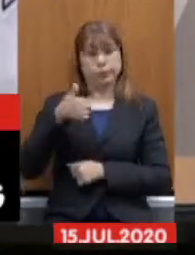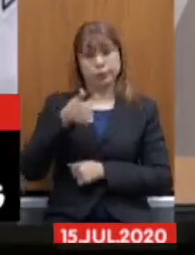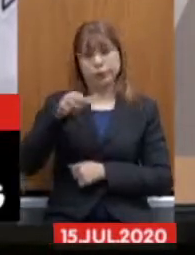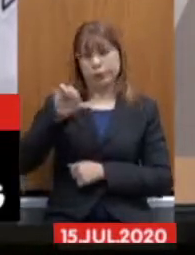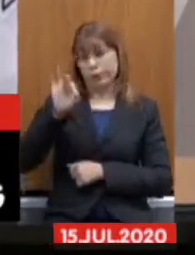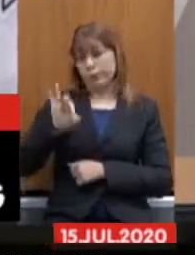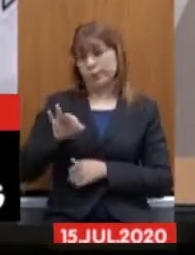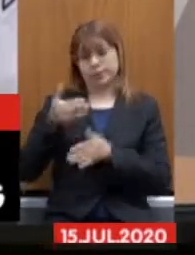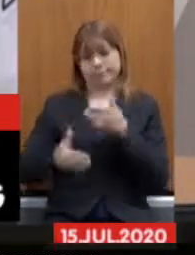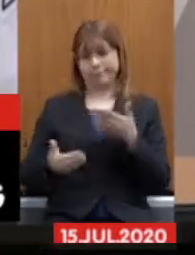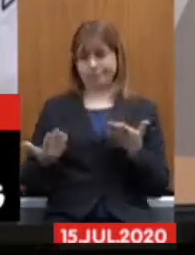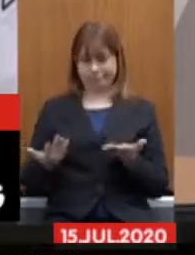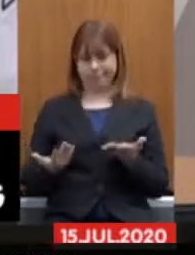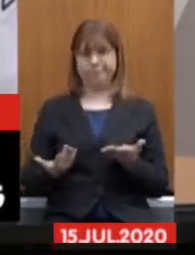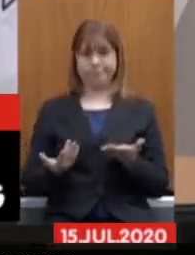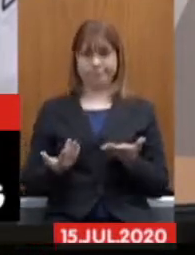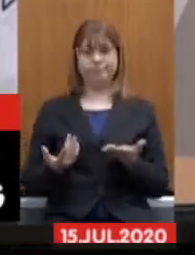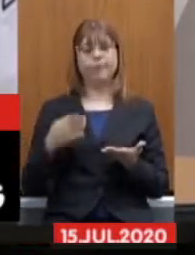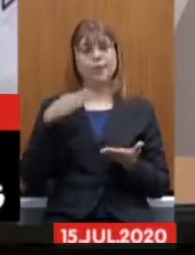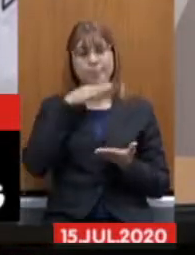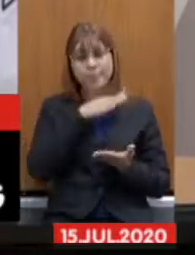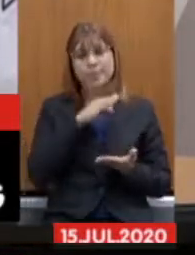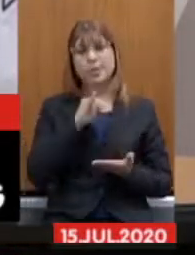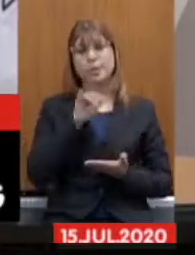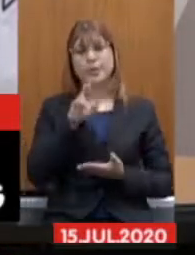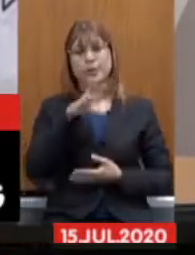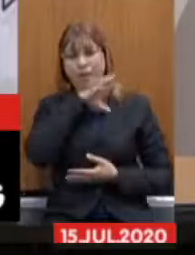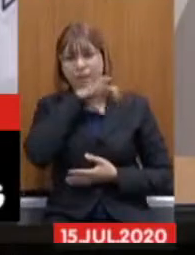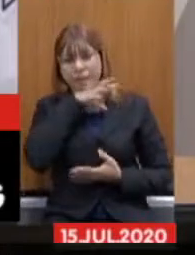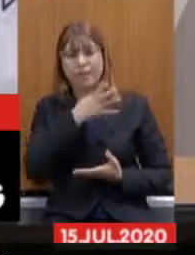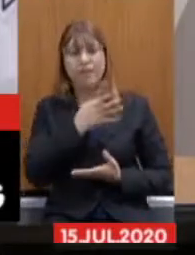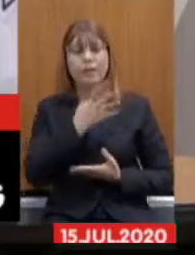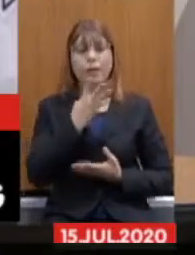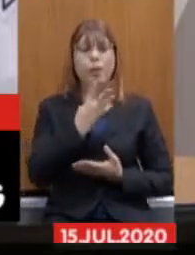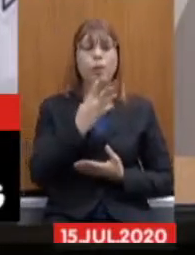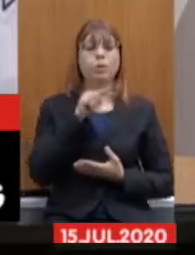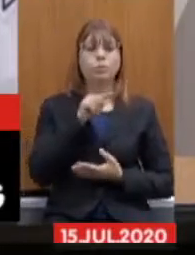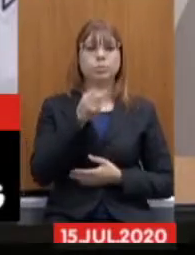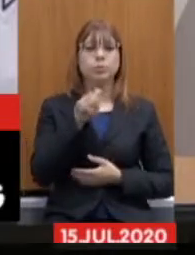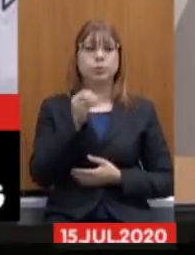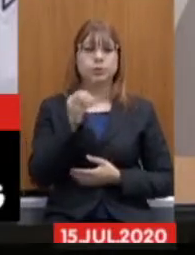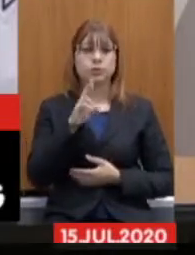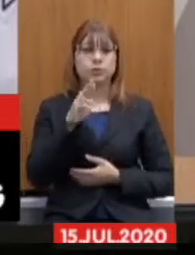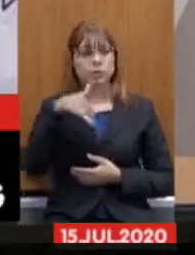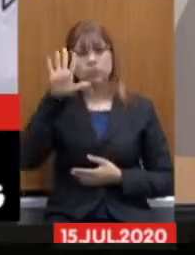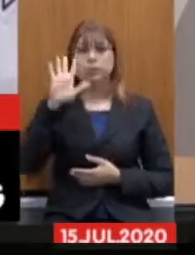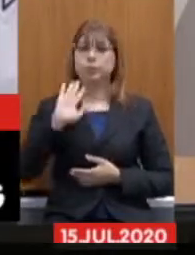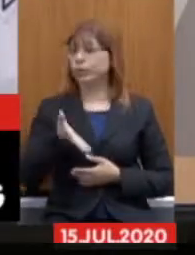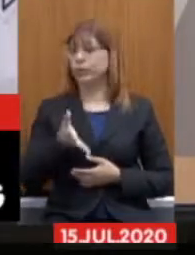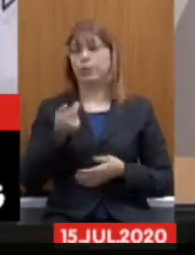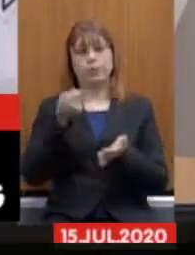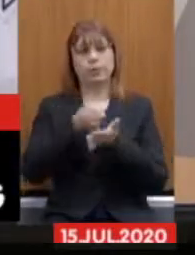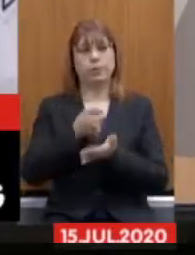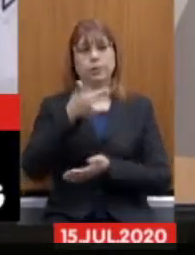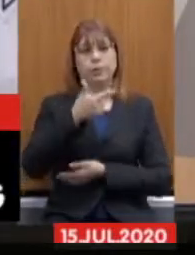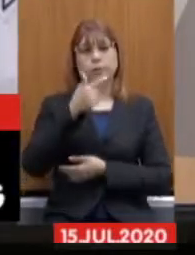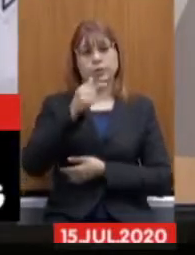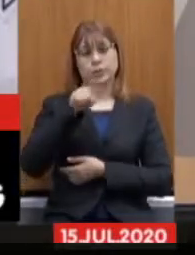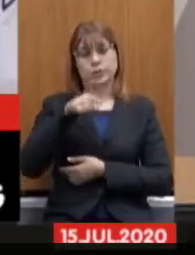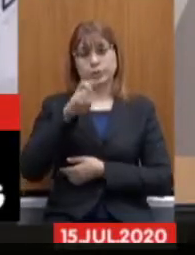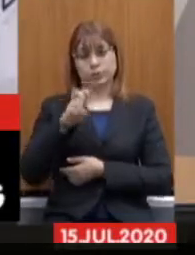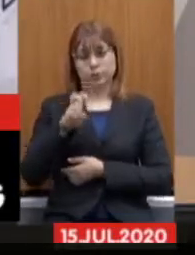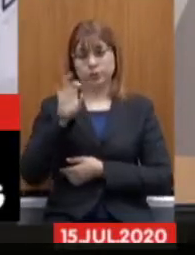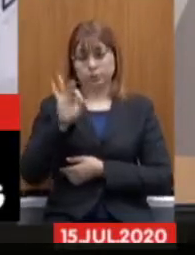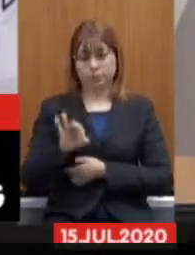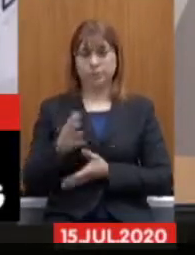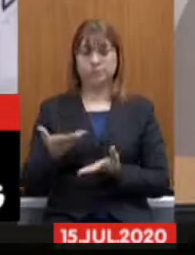por cento isso aí a gente vê no imposto de renda hoje todo mundo que é mais 4.600 já tá pagando 27 6 a orelha